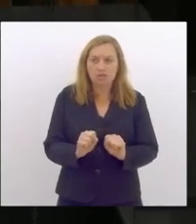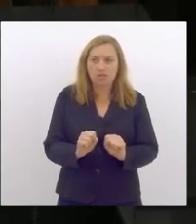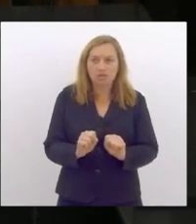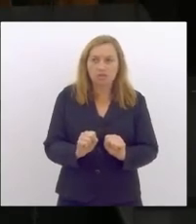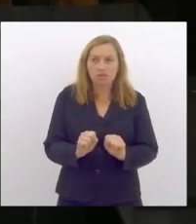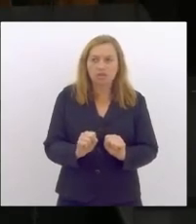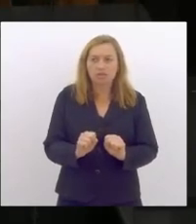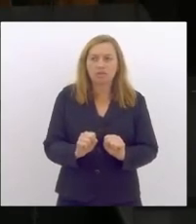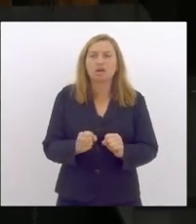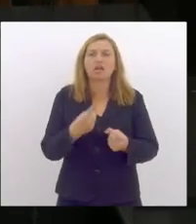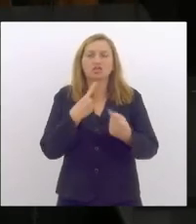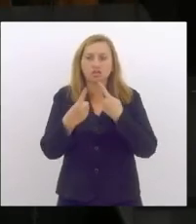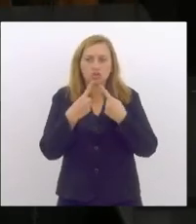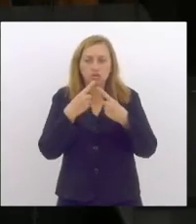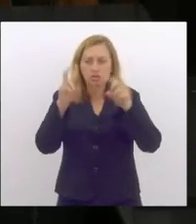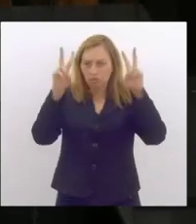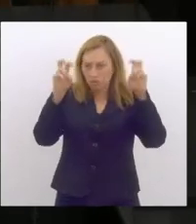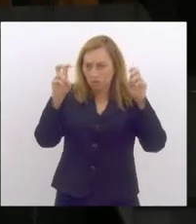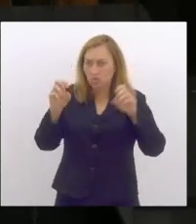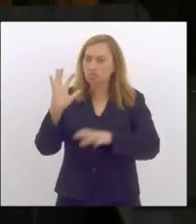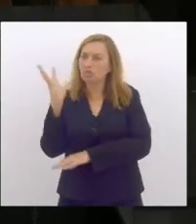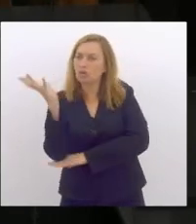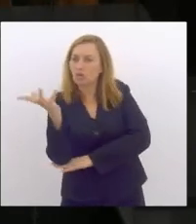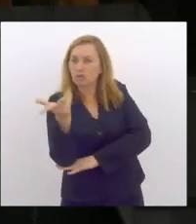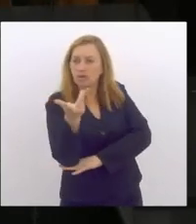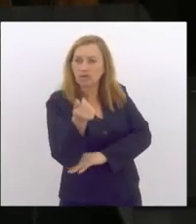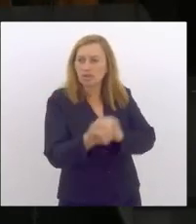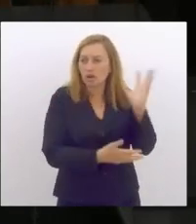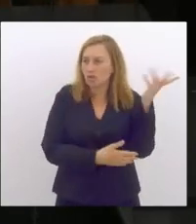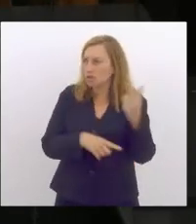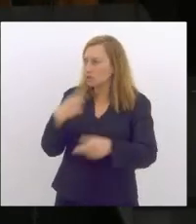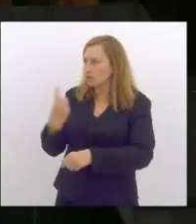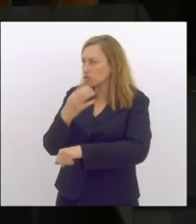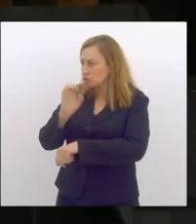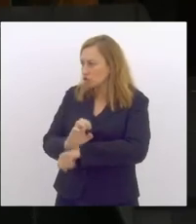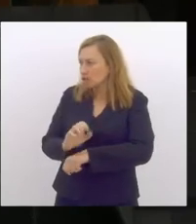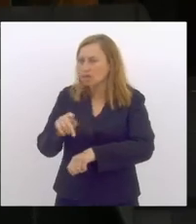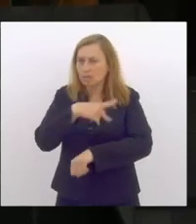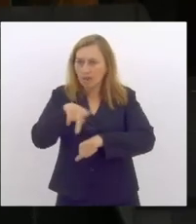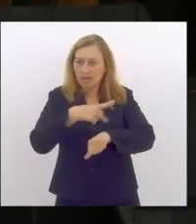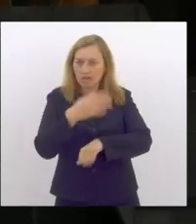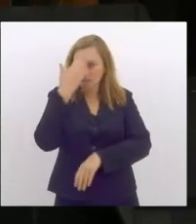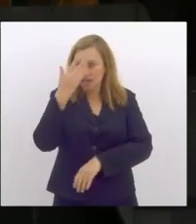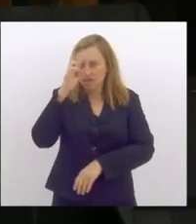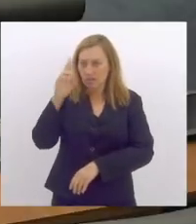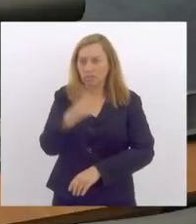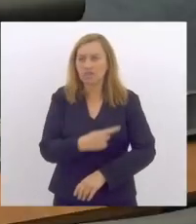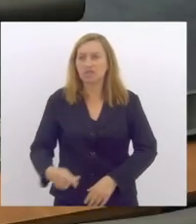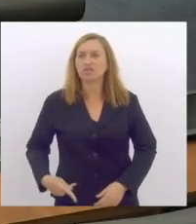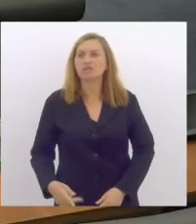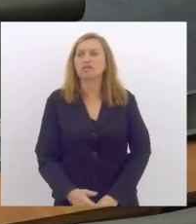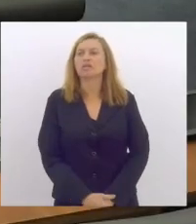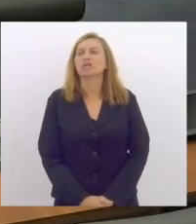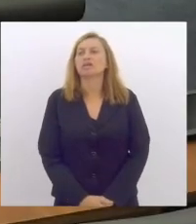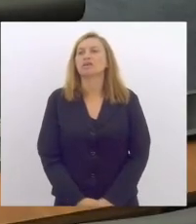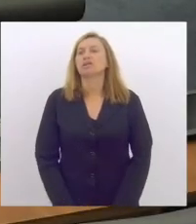possamos trazer a debate as questões ambientais do nosso Estado e do nosso país. Muito obrigado, senhora presidente.